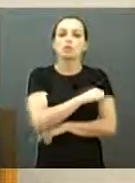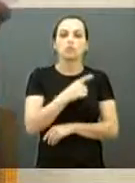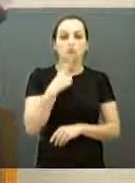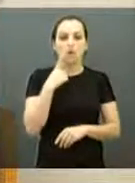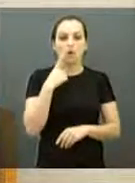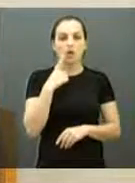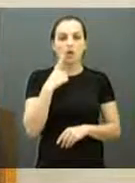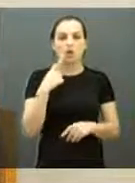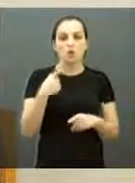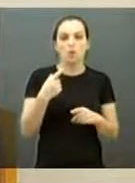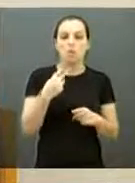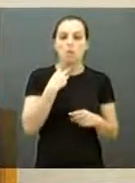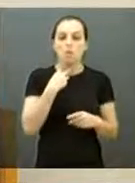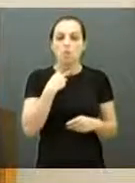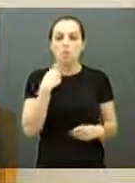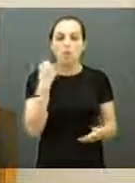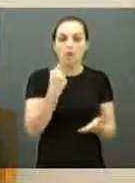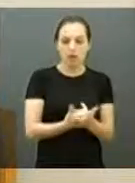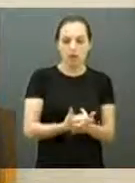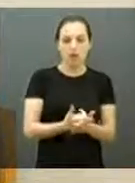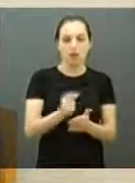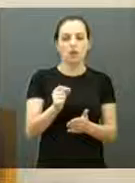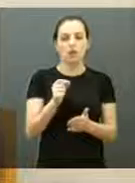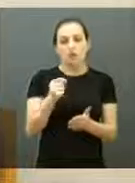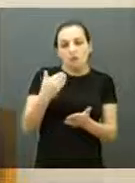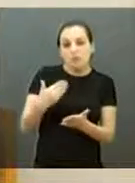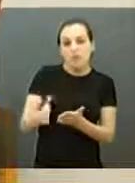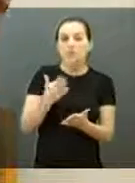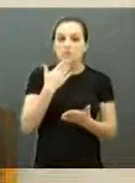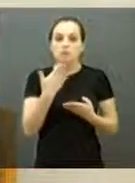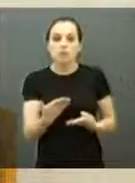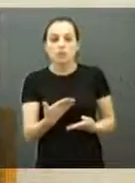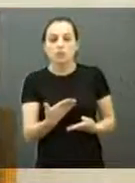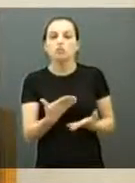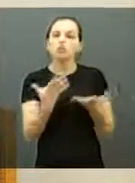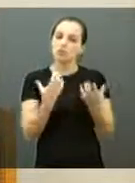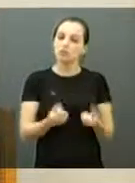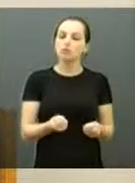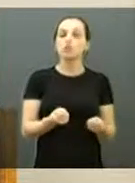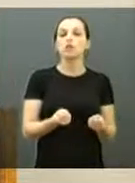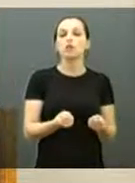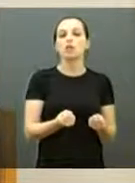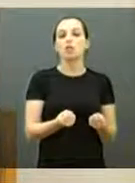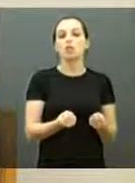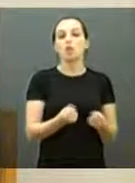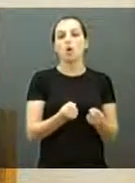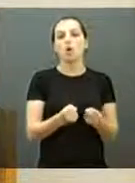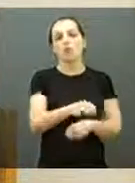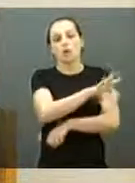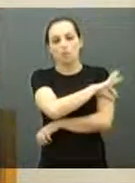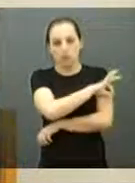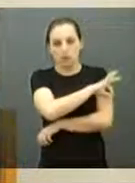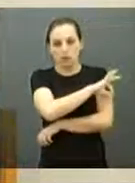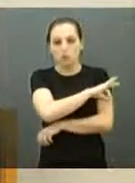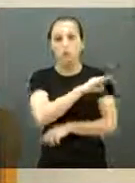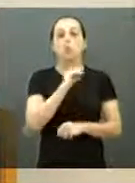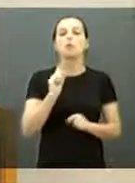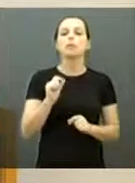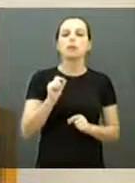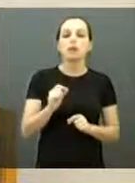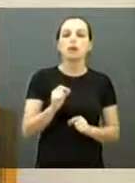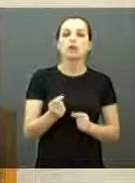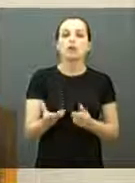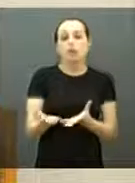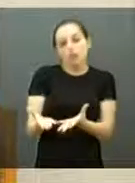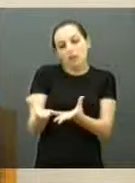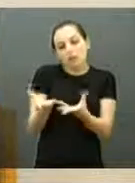que como ele ia pedir demissão, ele pediu para sair às 22 horas e foi aceito pelo departamento pessoal. Para quê? Para ele poder